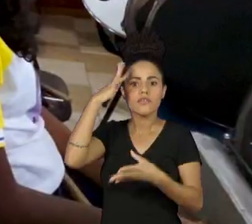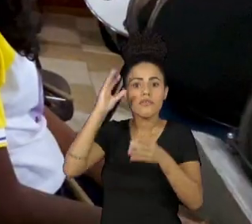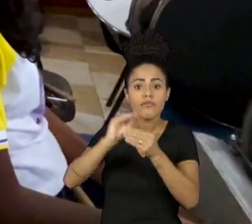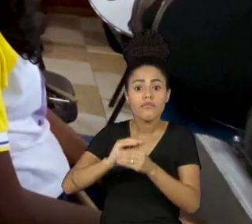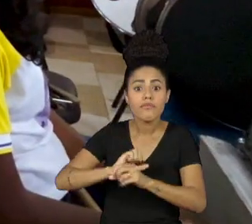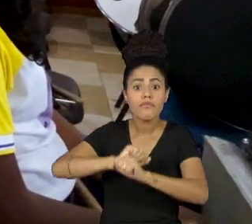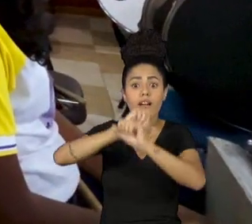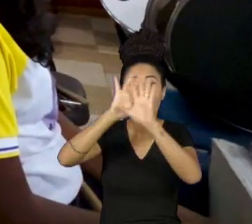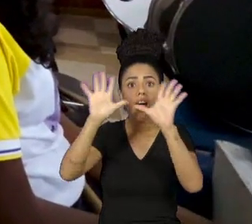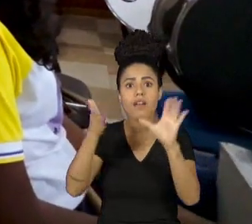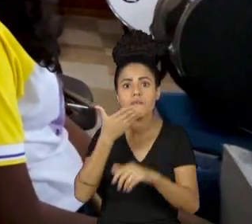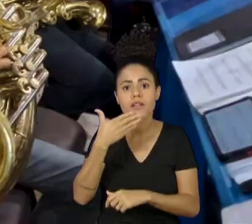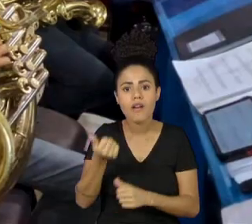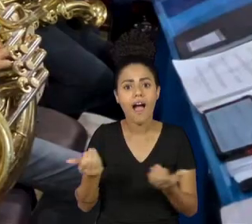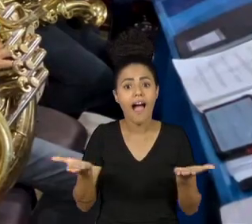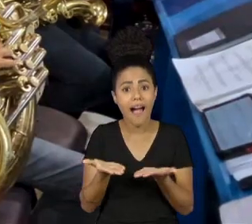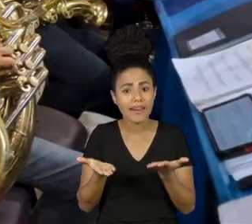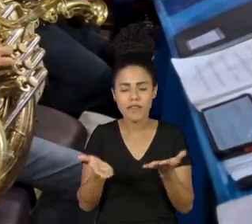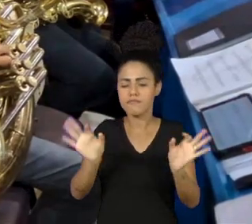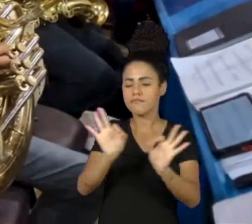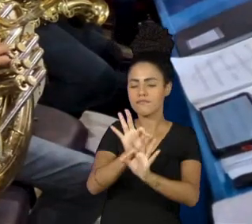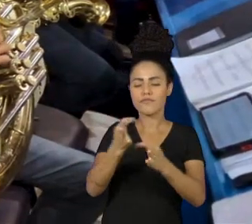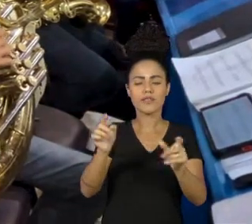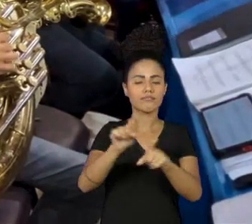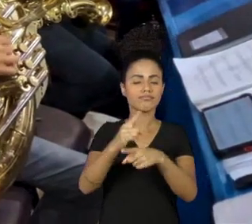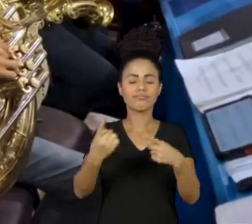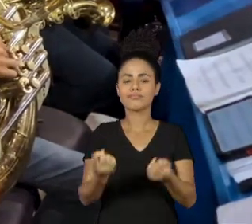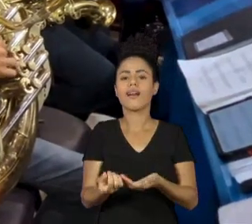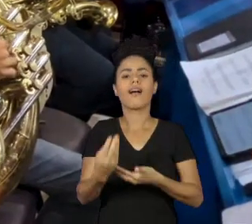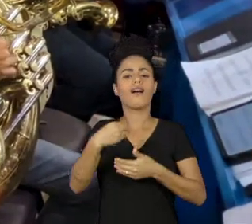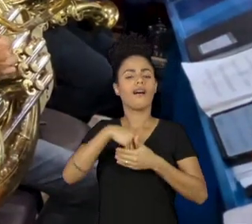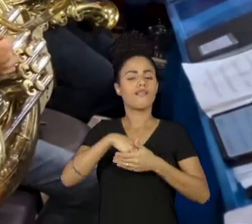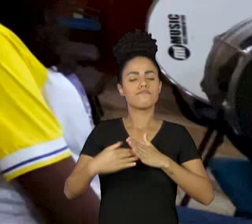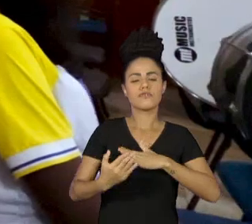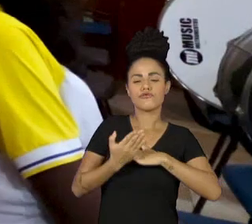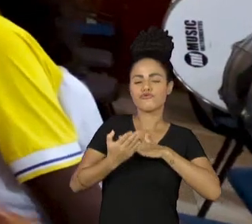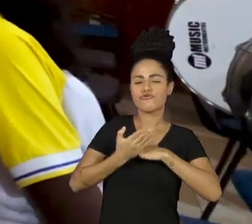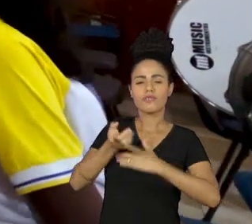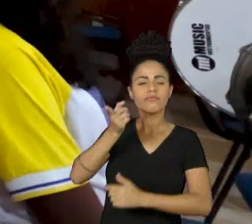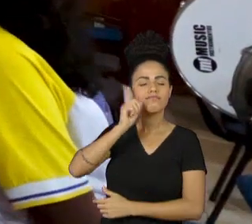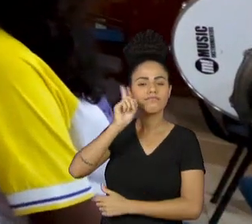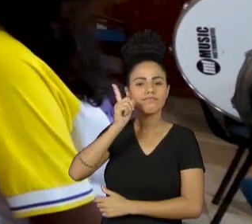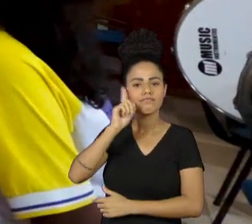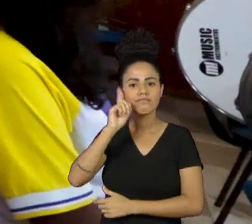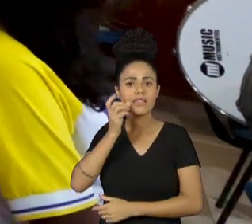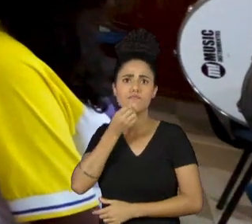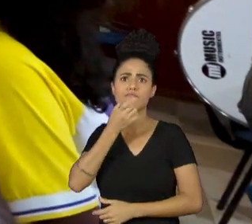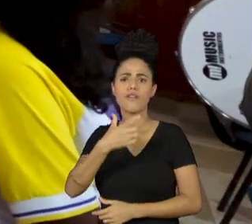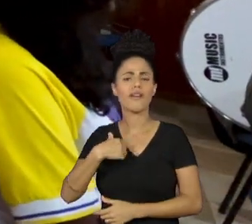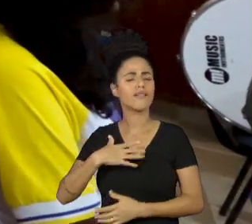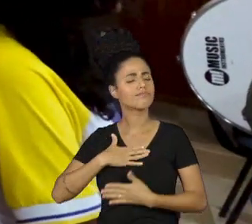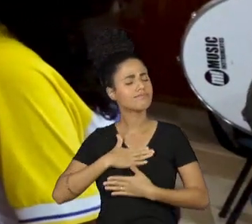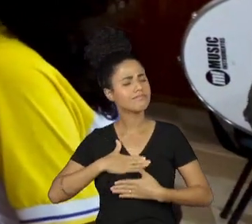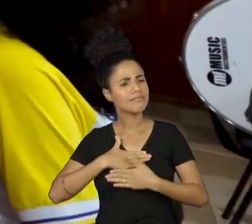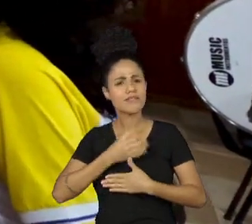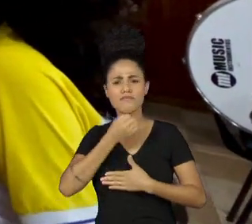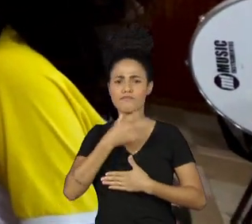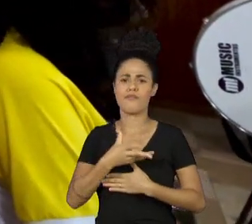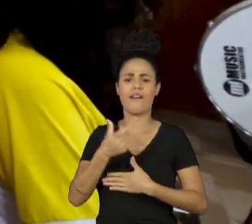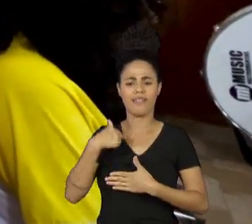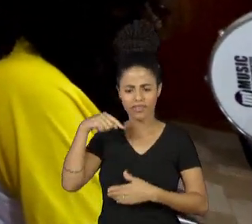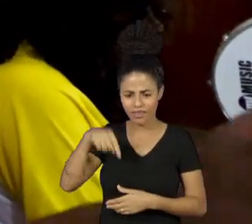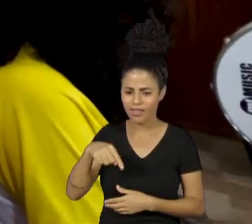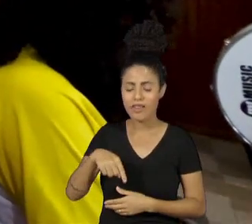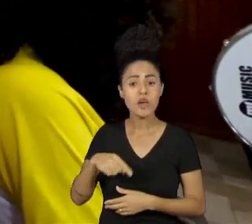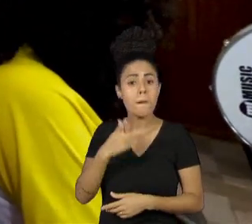Para mim, a Filarmônica hoje é tudo. Para mim, é algo que me ajuda, né, no meu dia a dia. É tipo um emprego para mim. Apesar que eu sou mecânico, né? Trabalho de